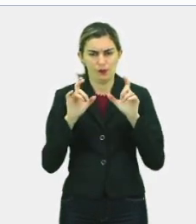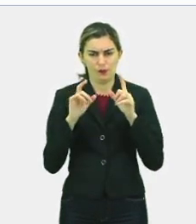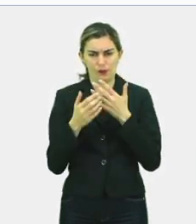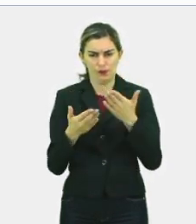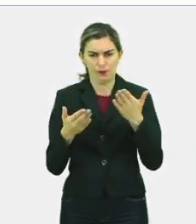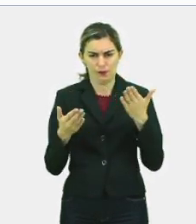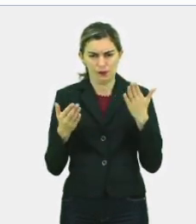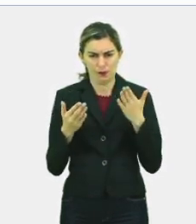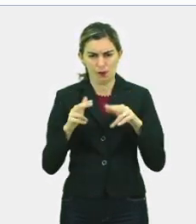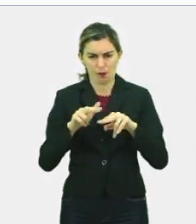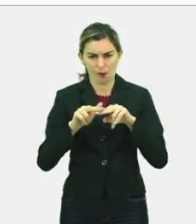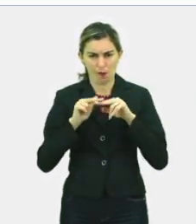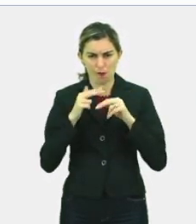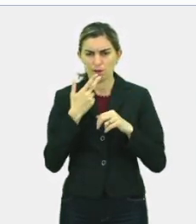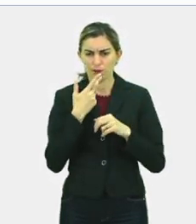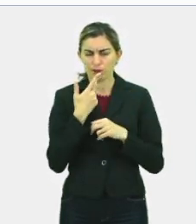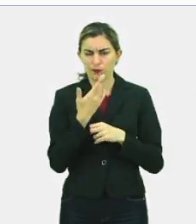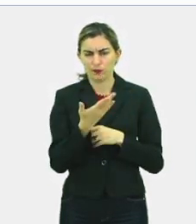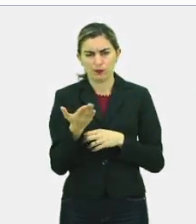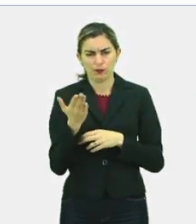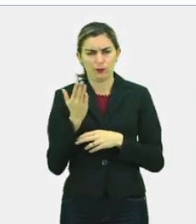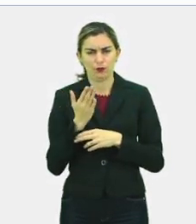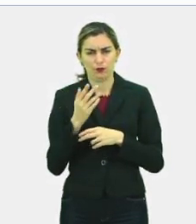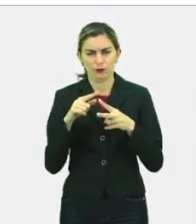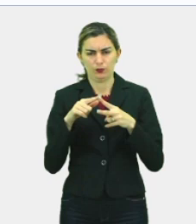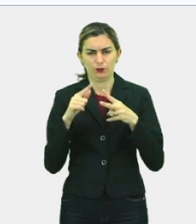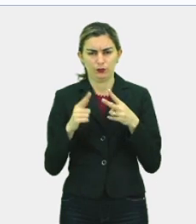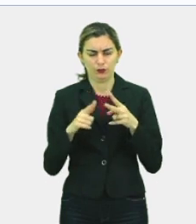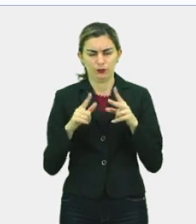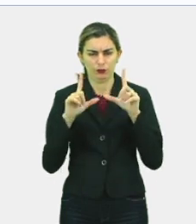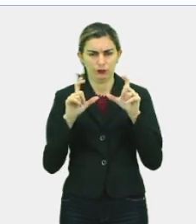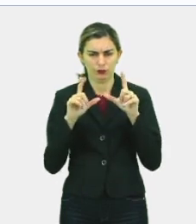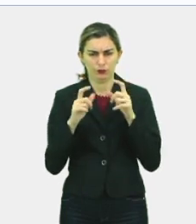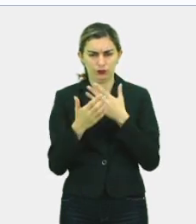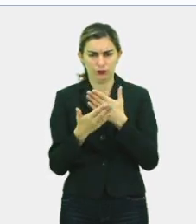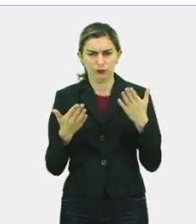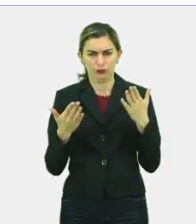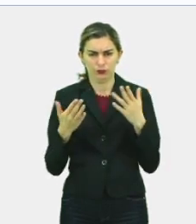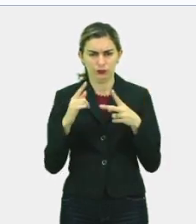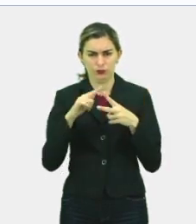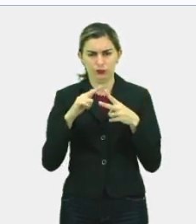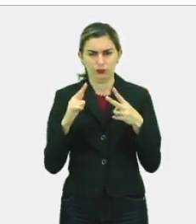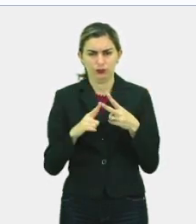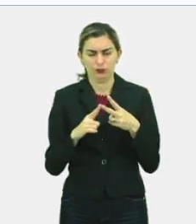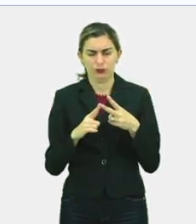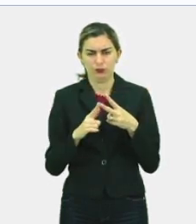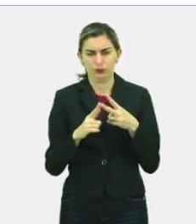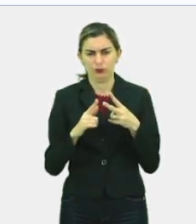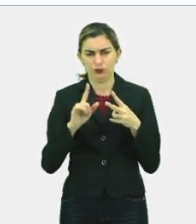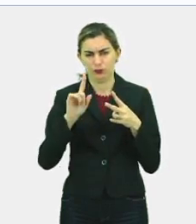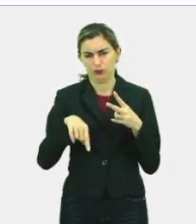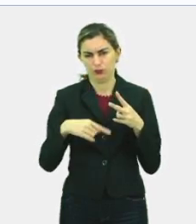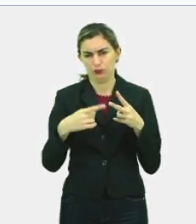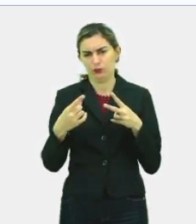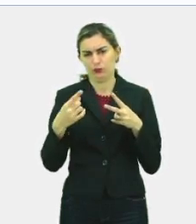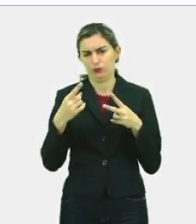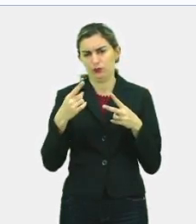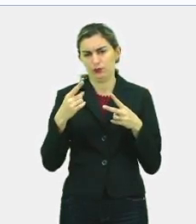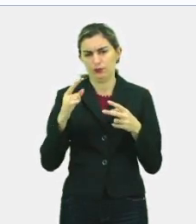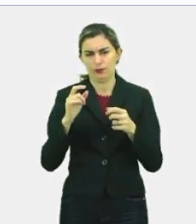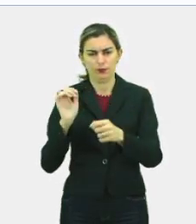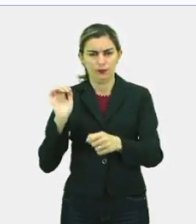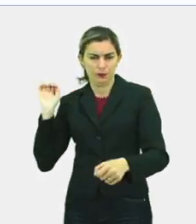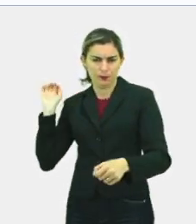imagem anterior, por isso que eu disse que vocês tinham visto 2 imagens de 2 fundamentos, É o fundamento